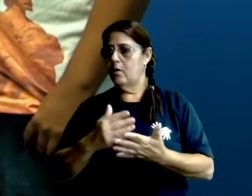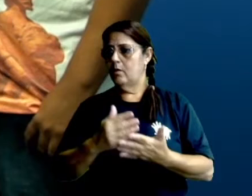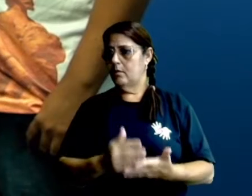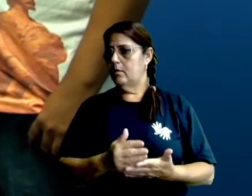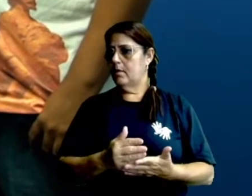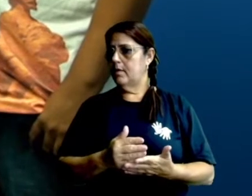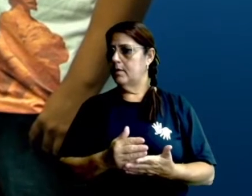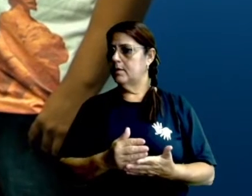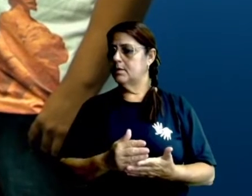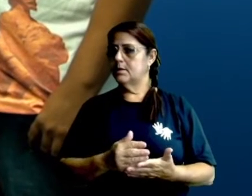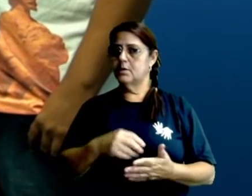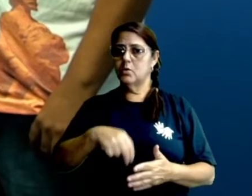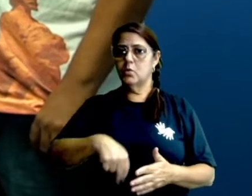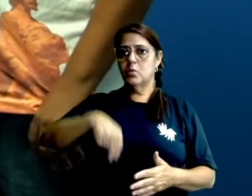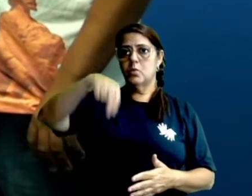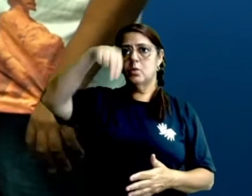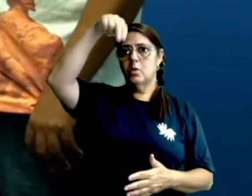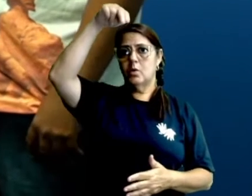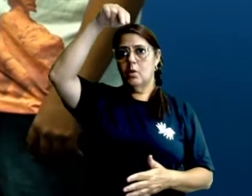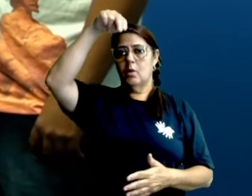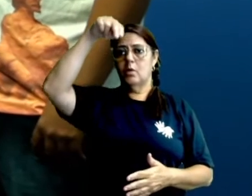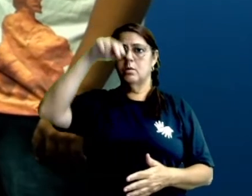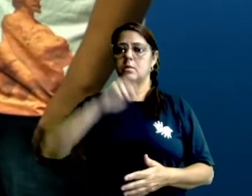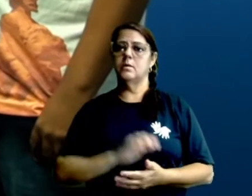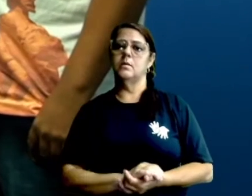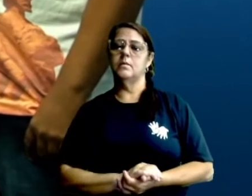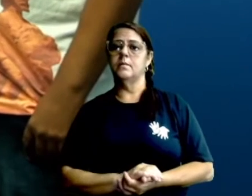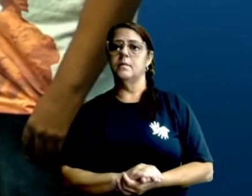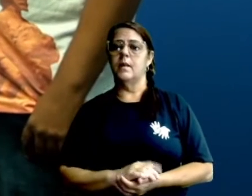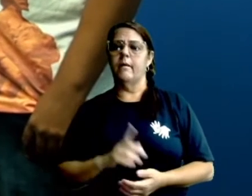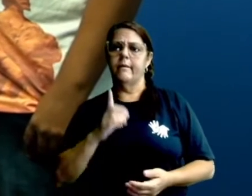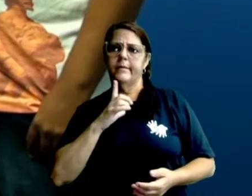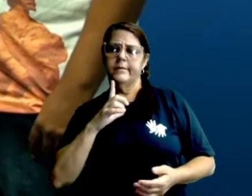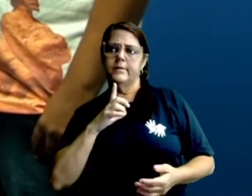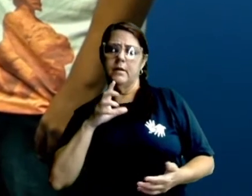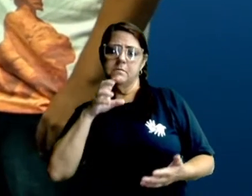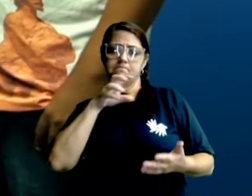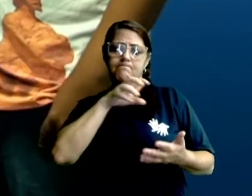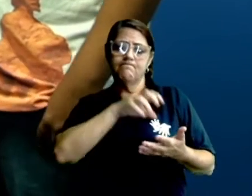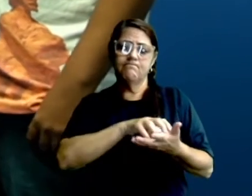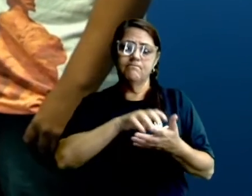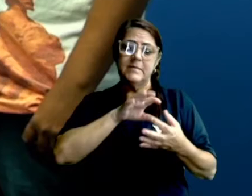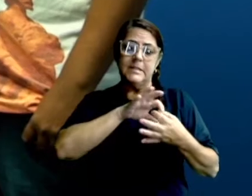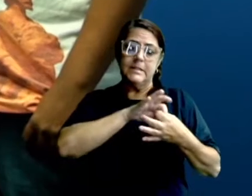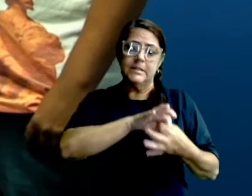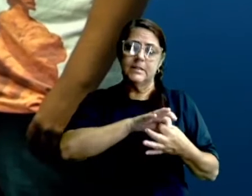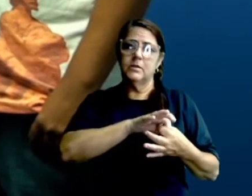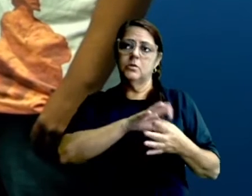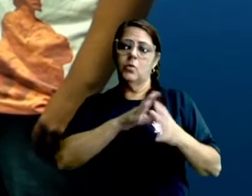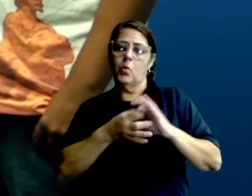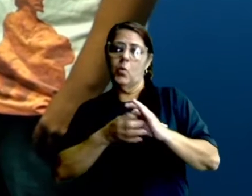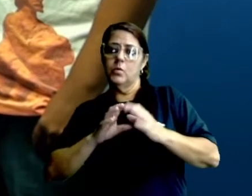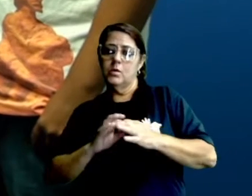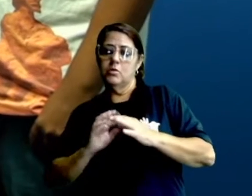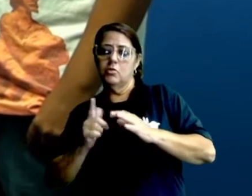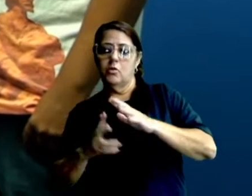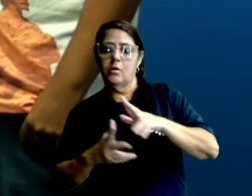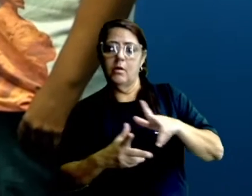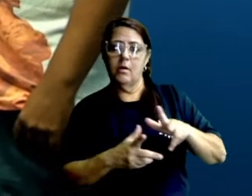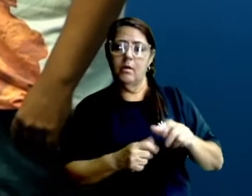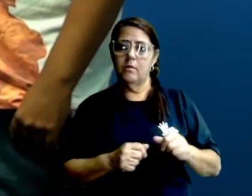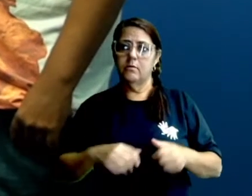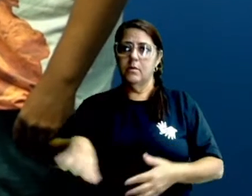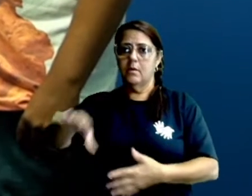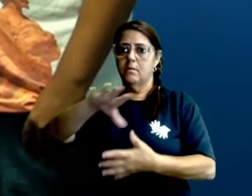ali vindo do norte, né? Inclusive na Groenlândia, que ela está inserida no contexto geográfico na